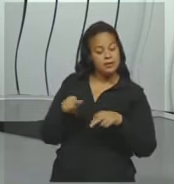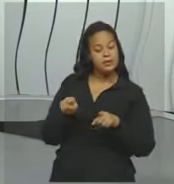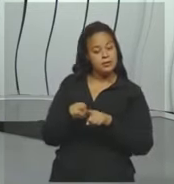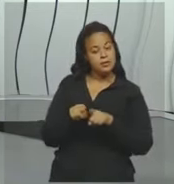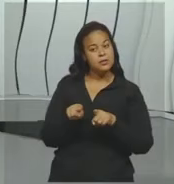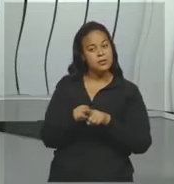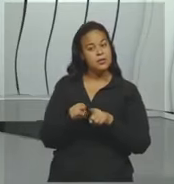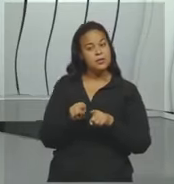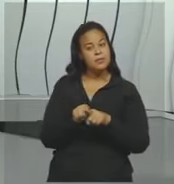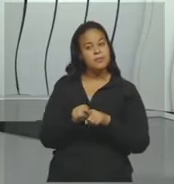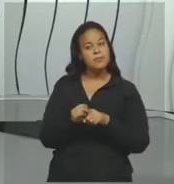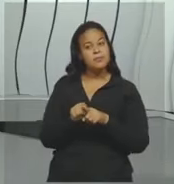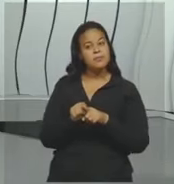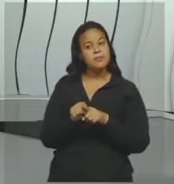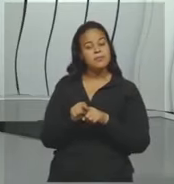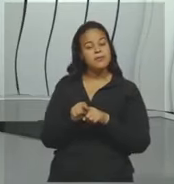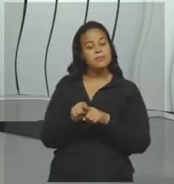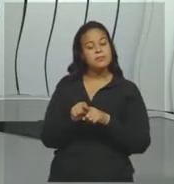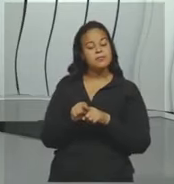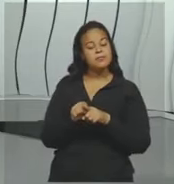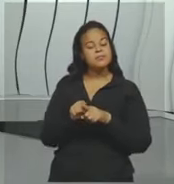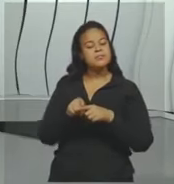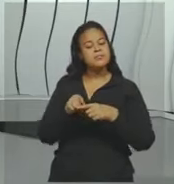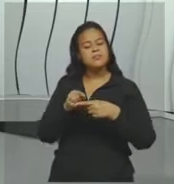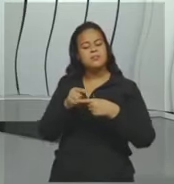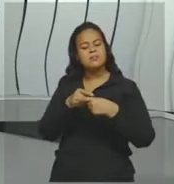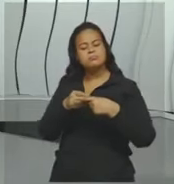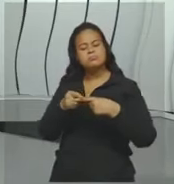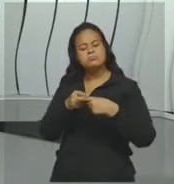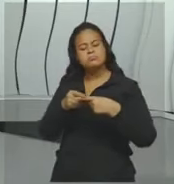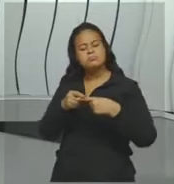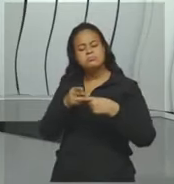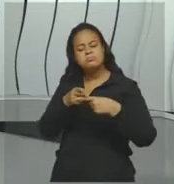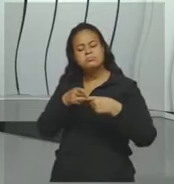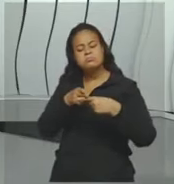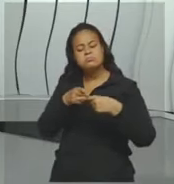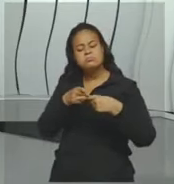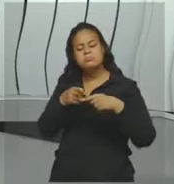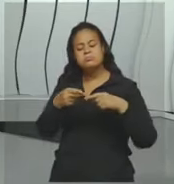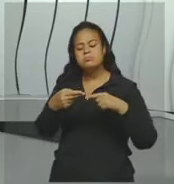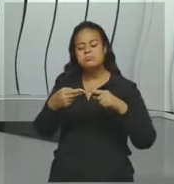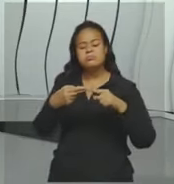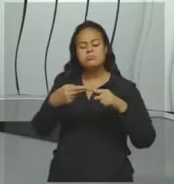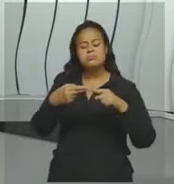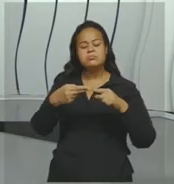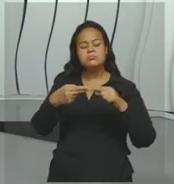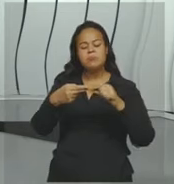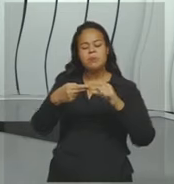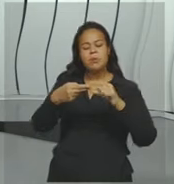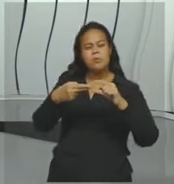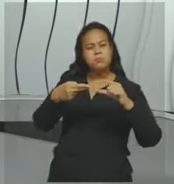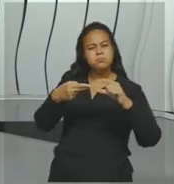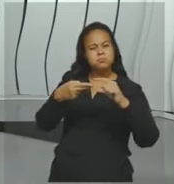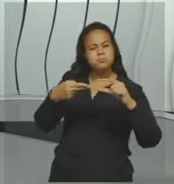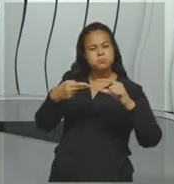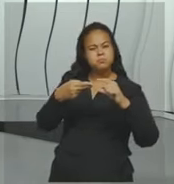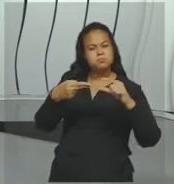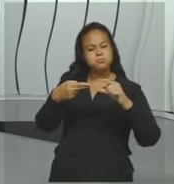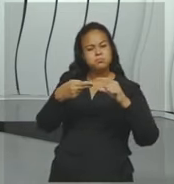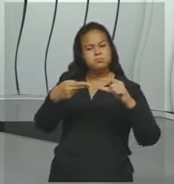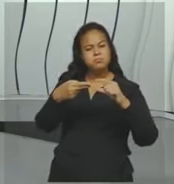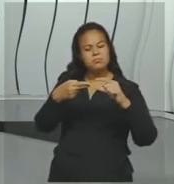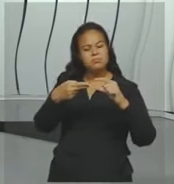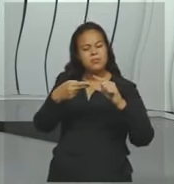ela na base aqui de cima, ela é um pouco mais grossa, ela vem afinando dois planos inclinados até se encontrar, fazendo com que ela tenha aquela parte